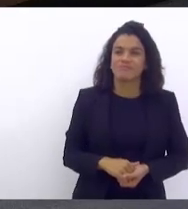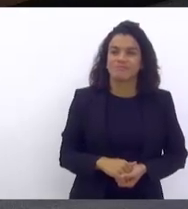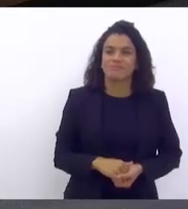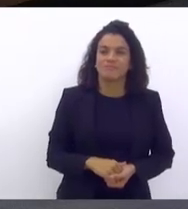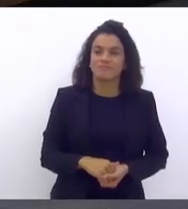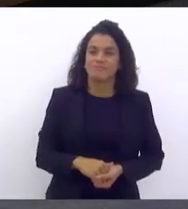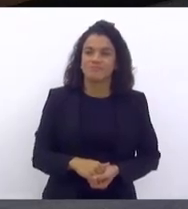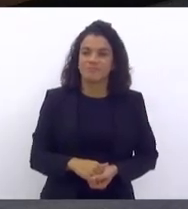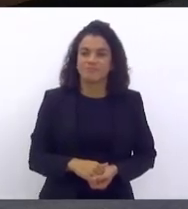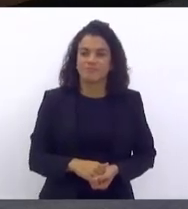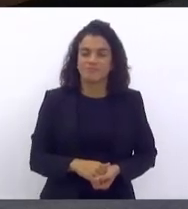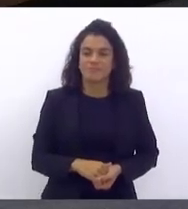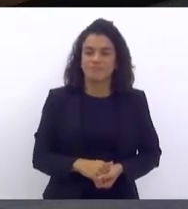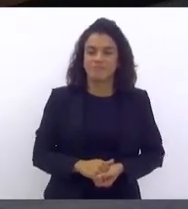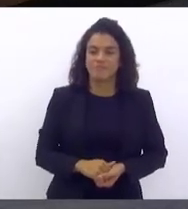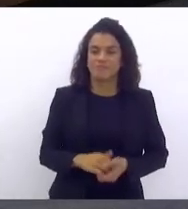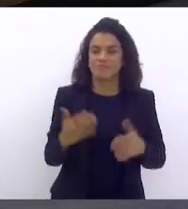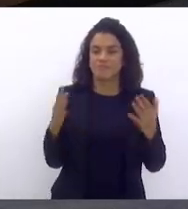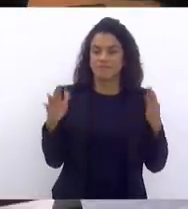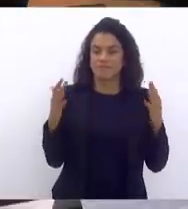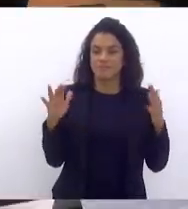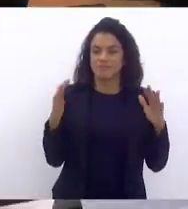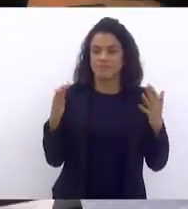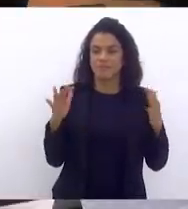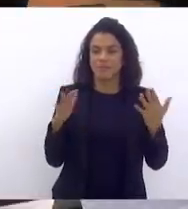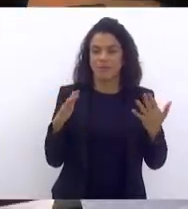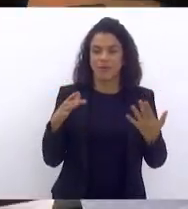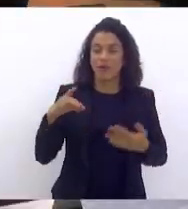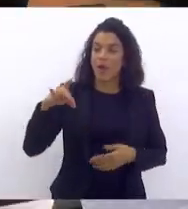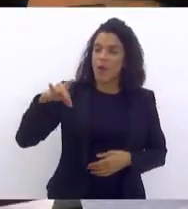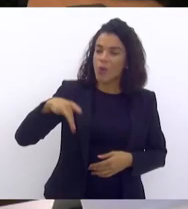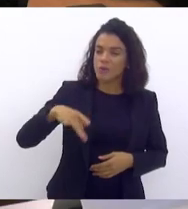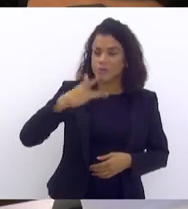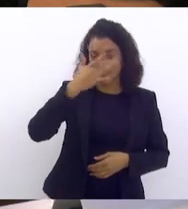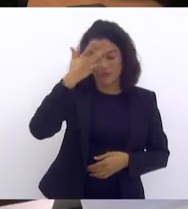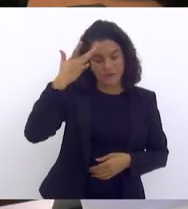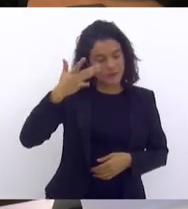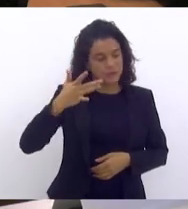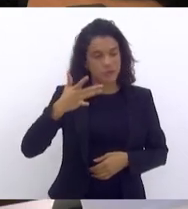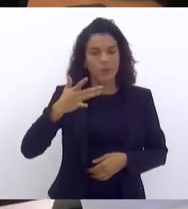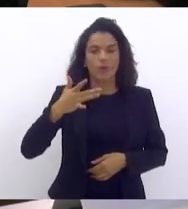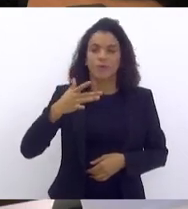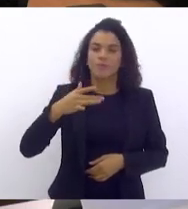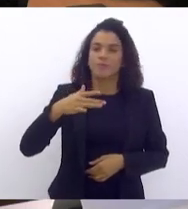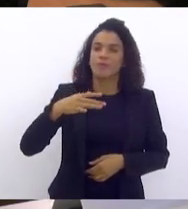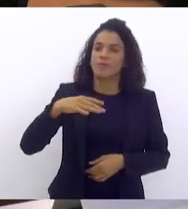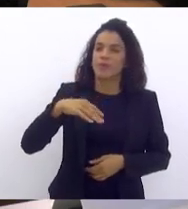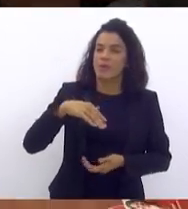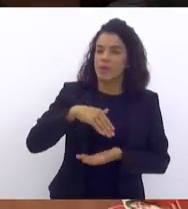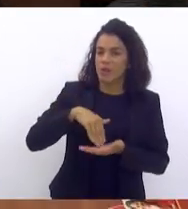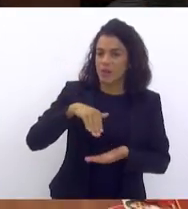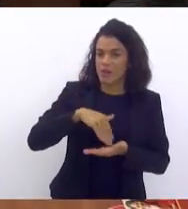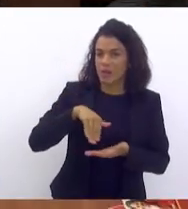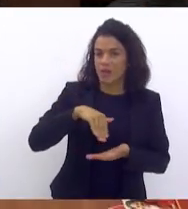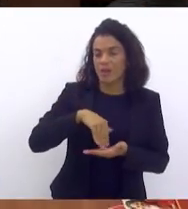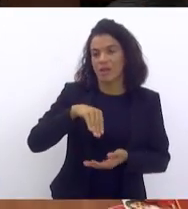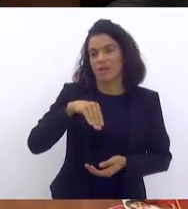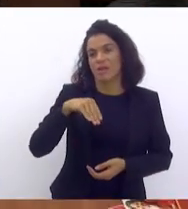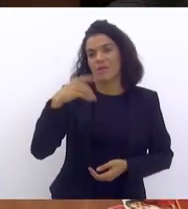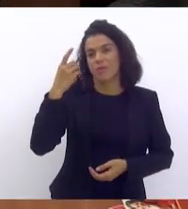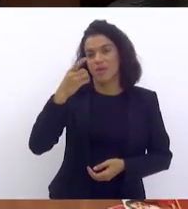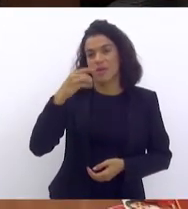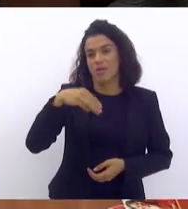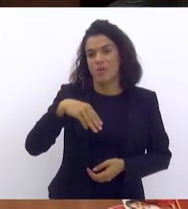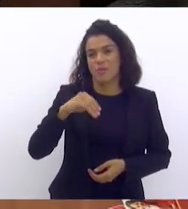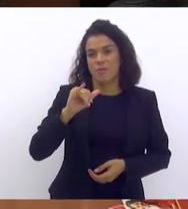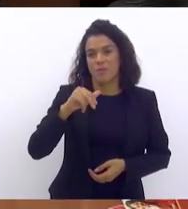Obrigada, obrigado, Paulo José. A última pessoa inscrita do gabinete do deputado Carlos Mink, a qual mais